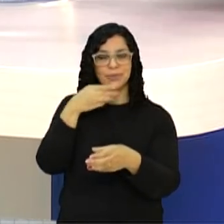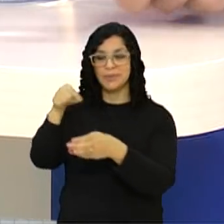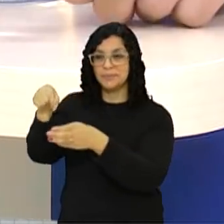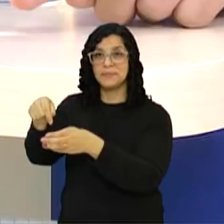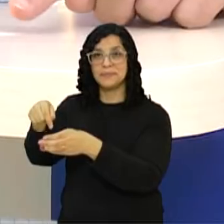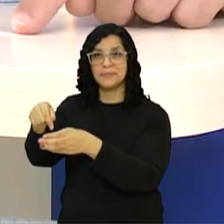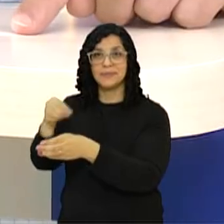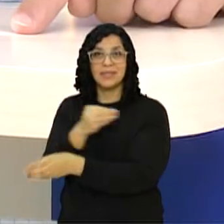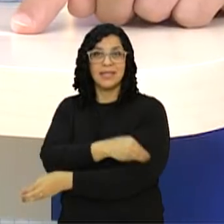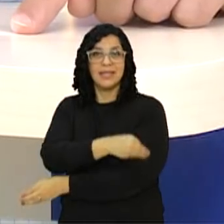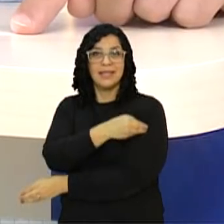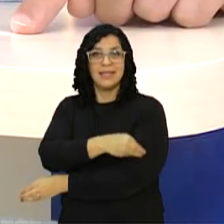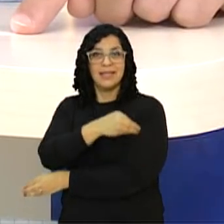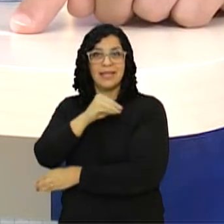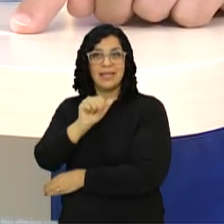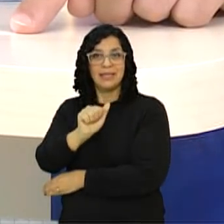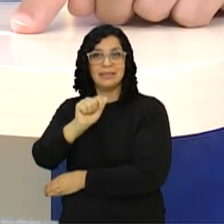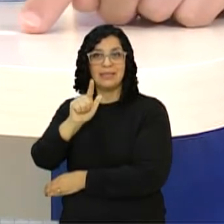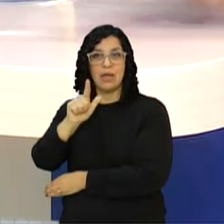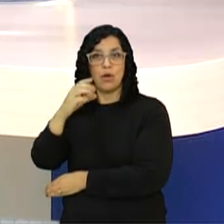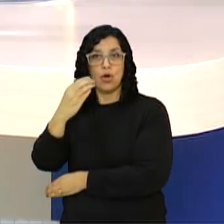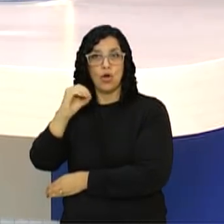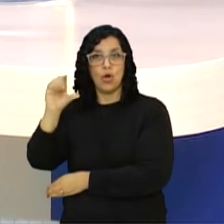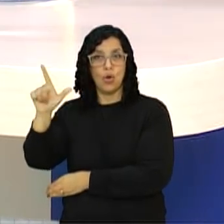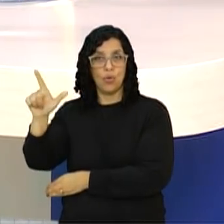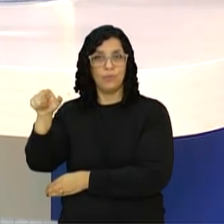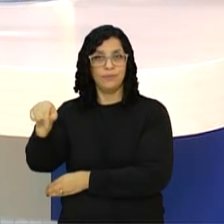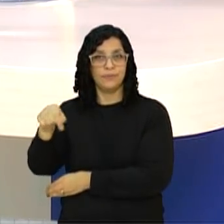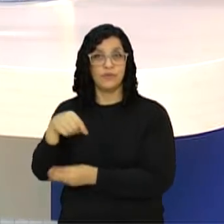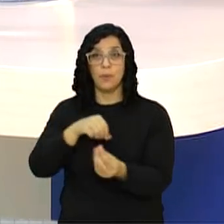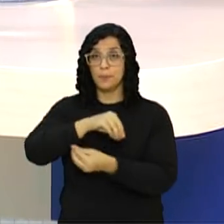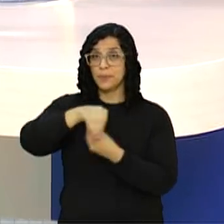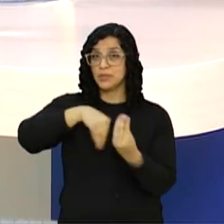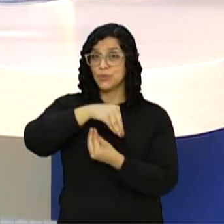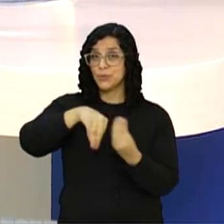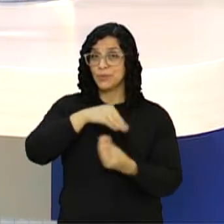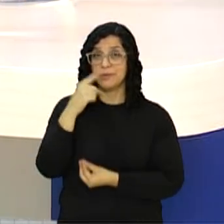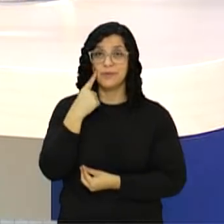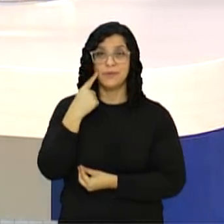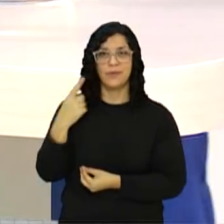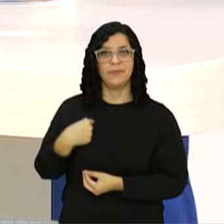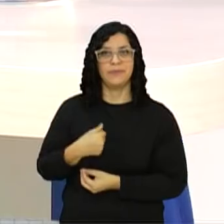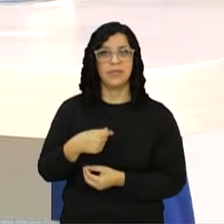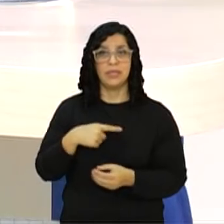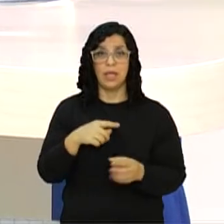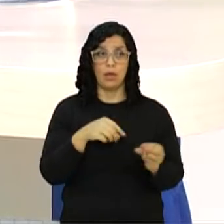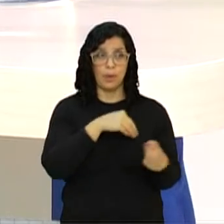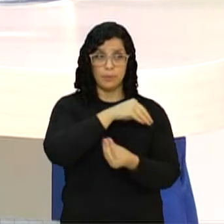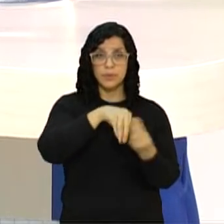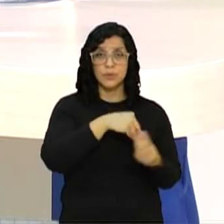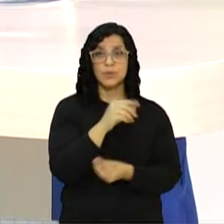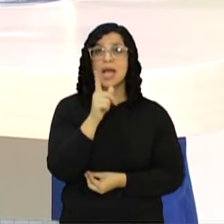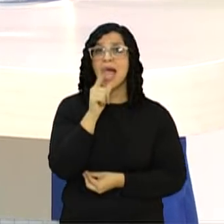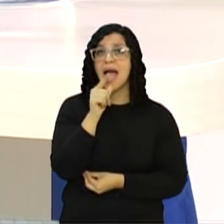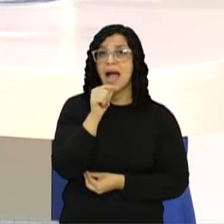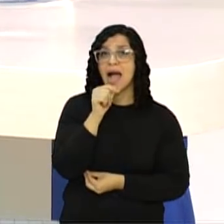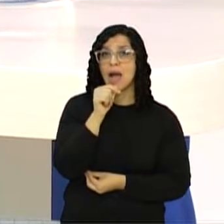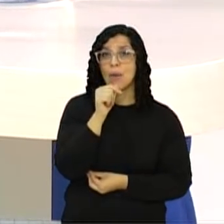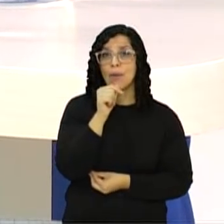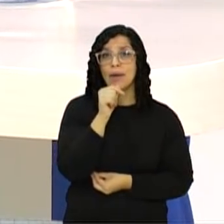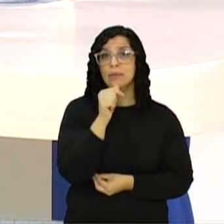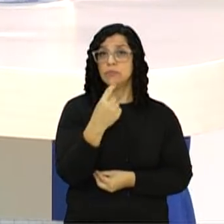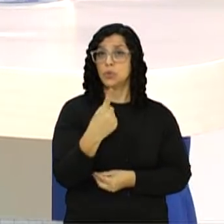açúcar e álcool líquido. Vou misturar. Então, eu tenho uma mistura. Ó. Água é uma